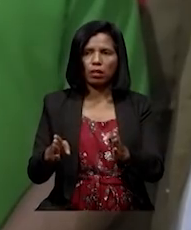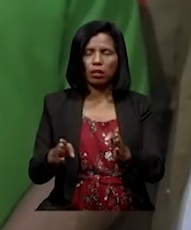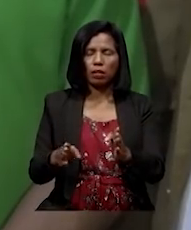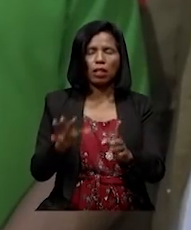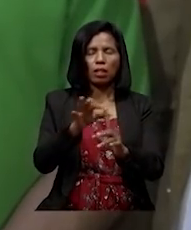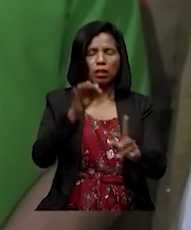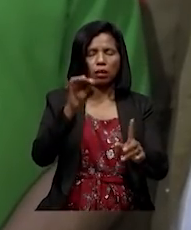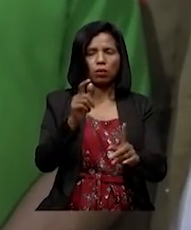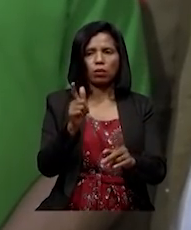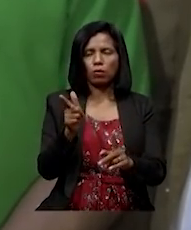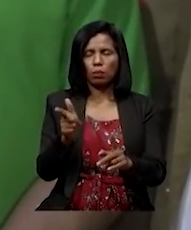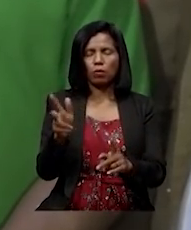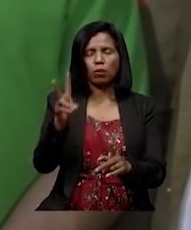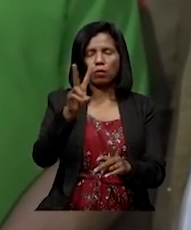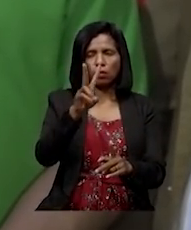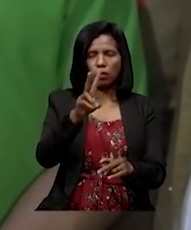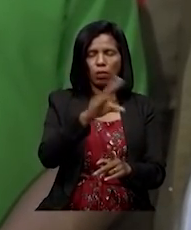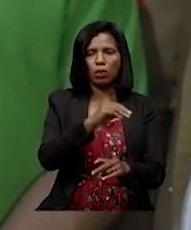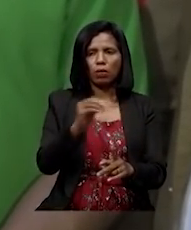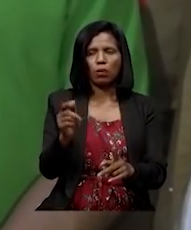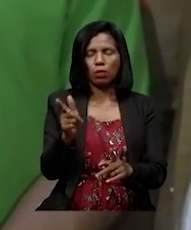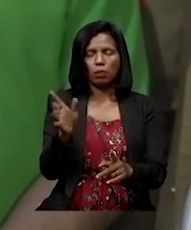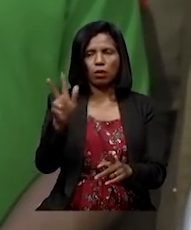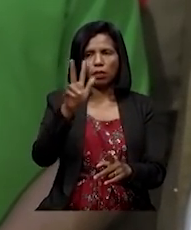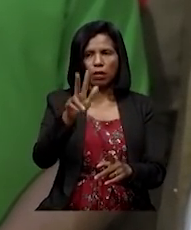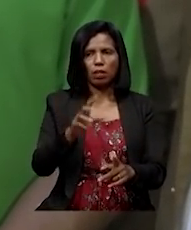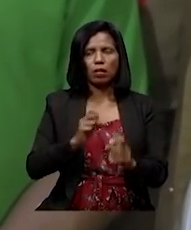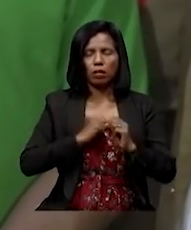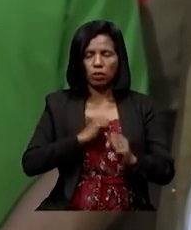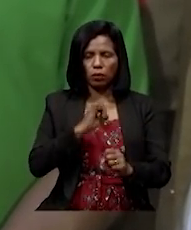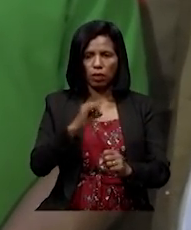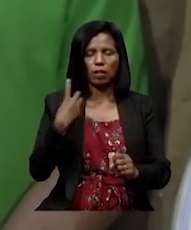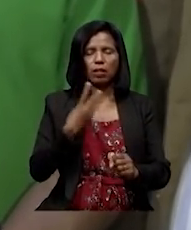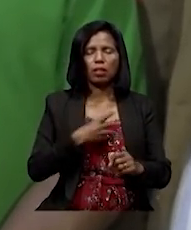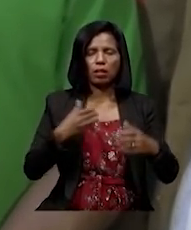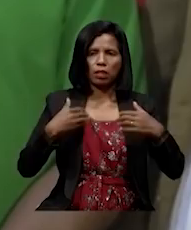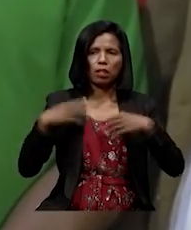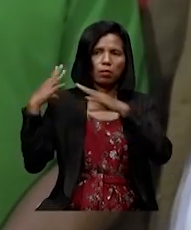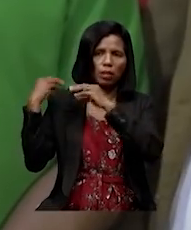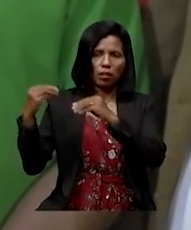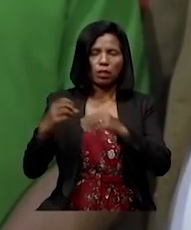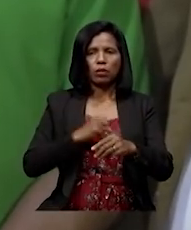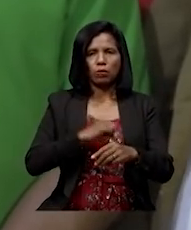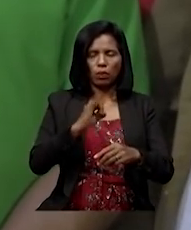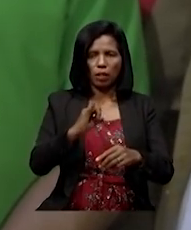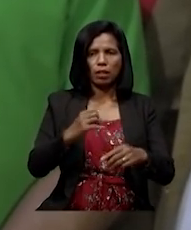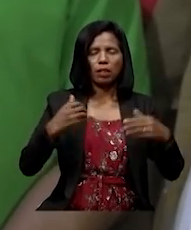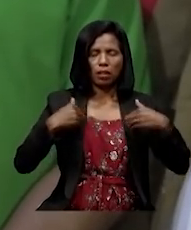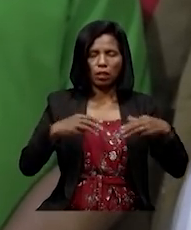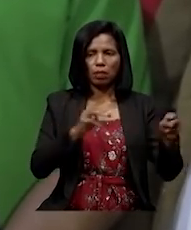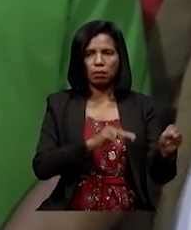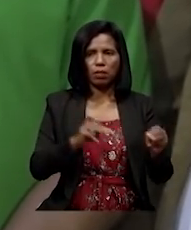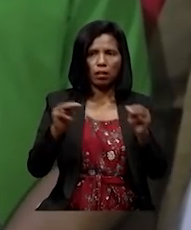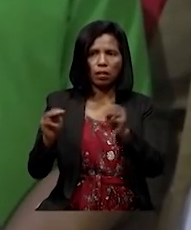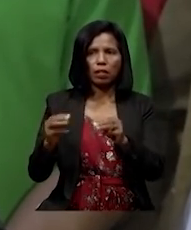ou 23 nia e sua ite esperança tetes kata suai ia mudança